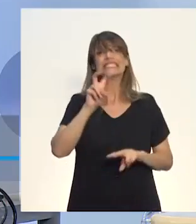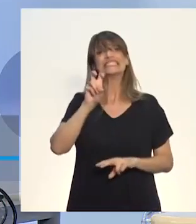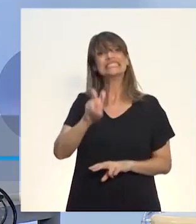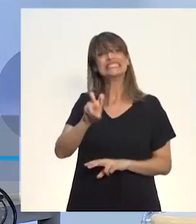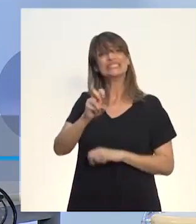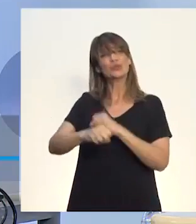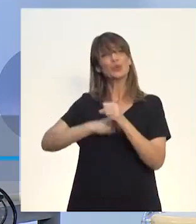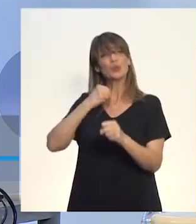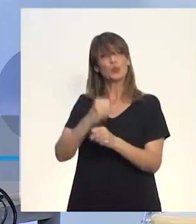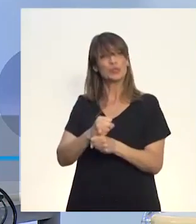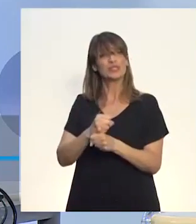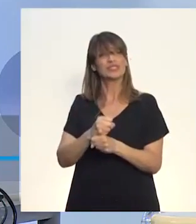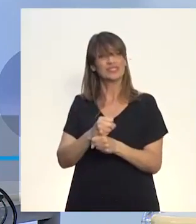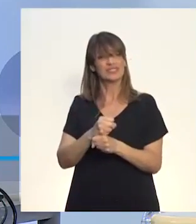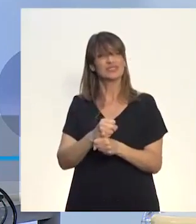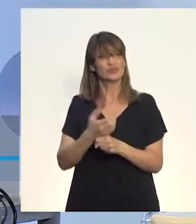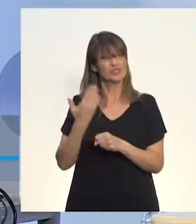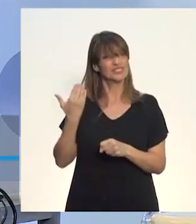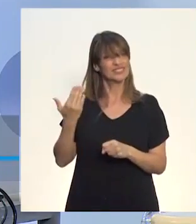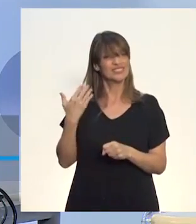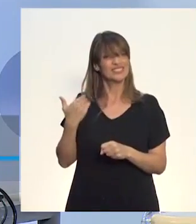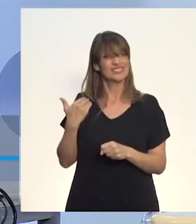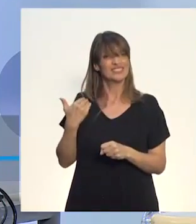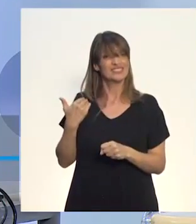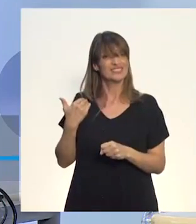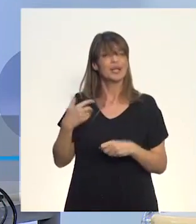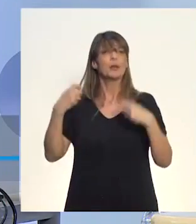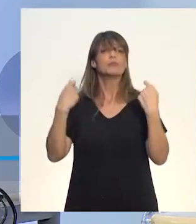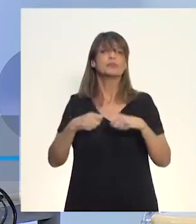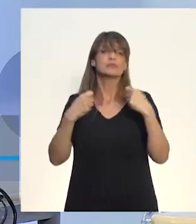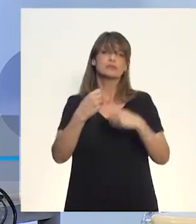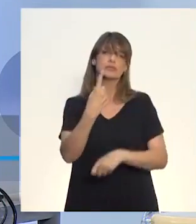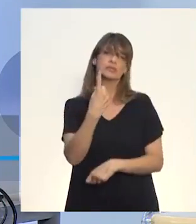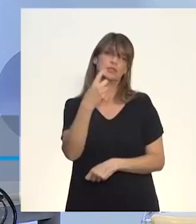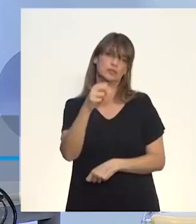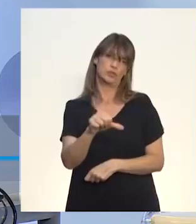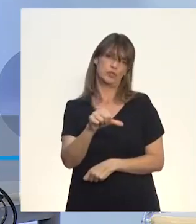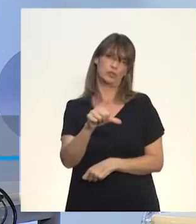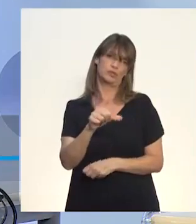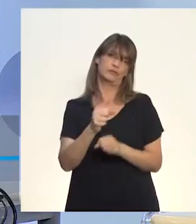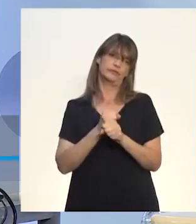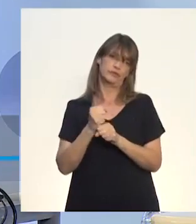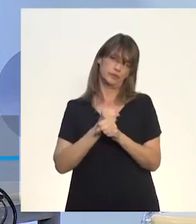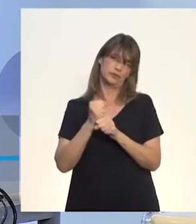acaba cumprindo 19 anos na prisão.